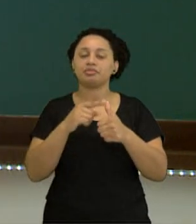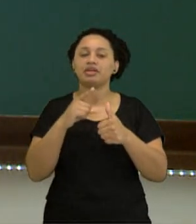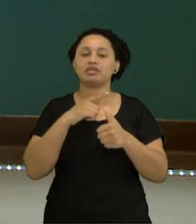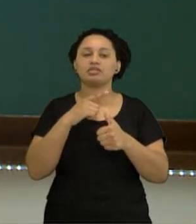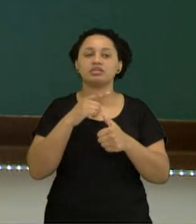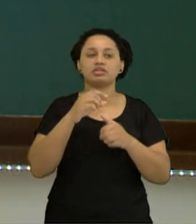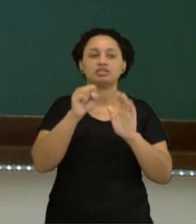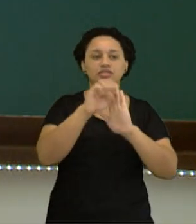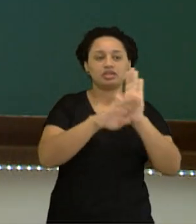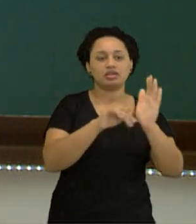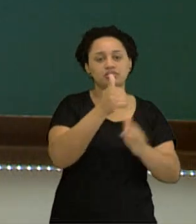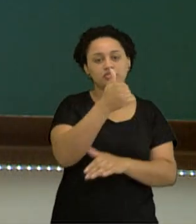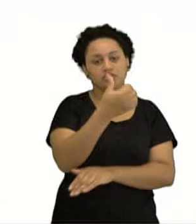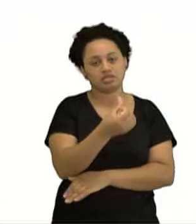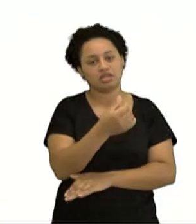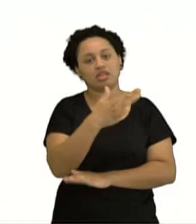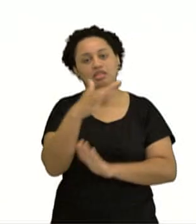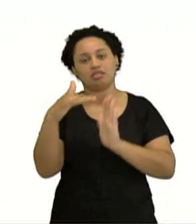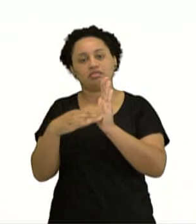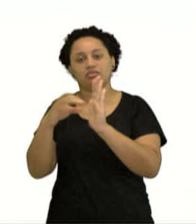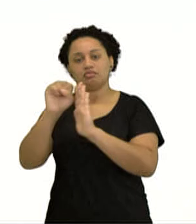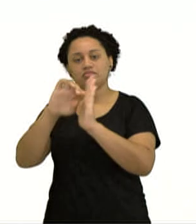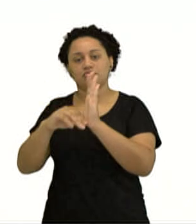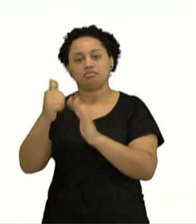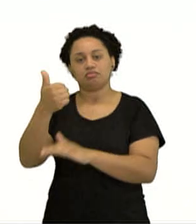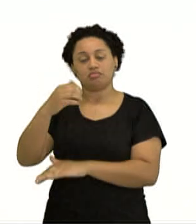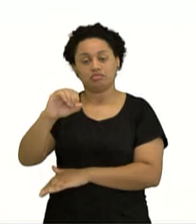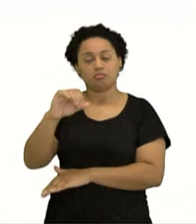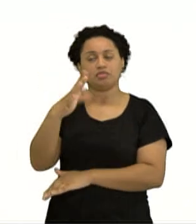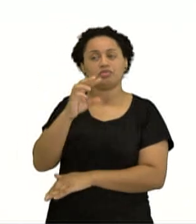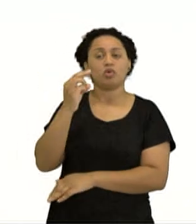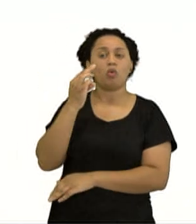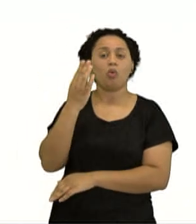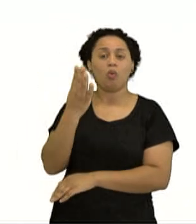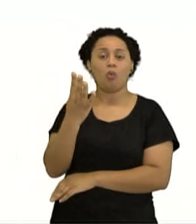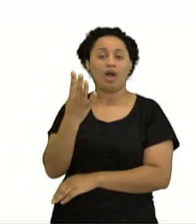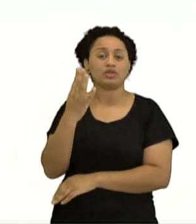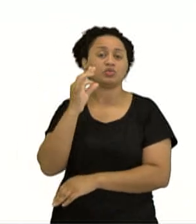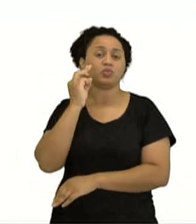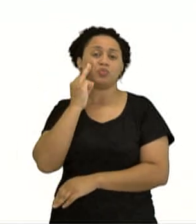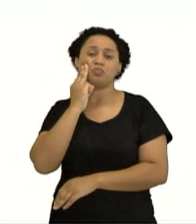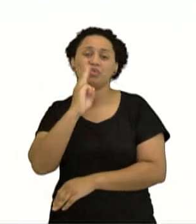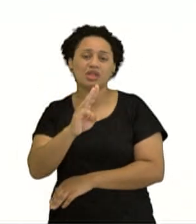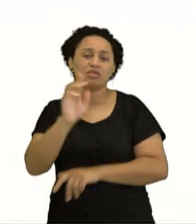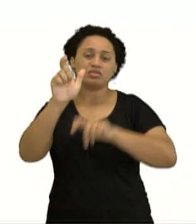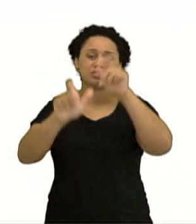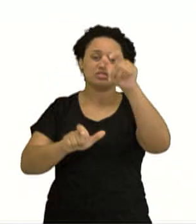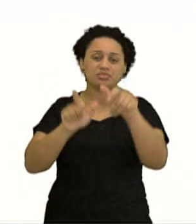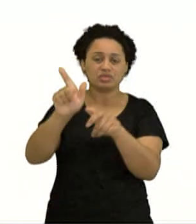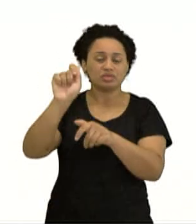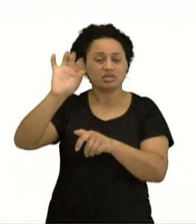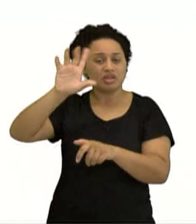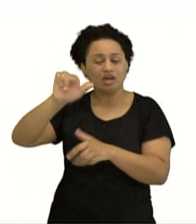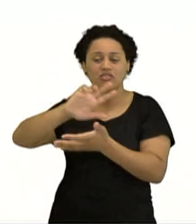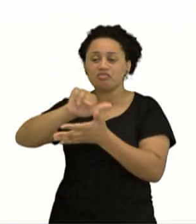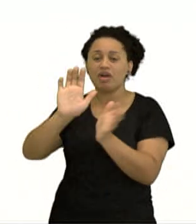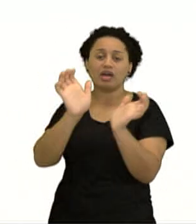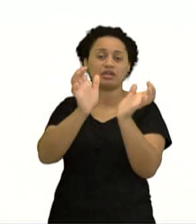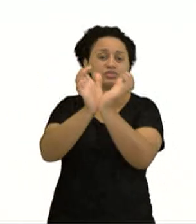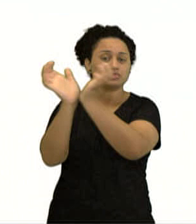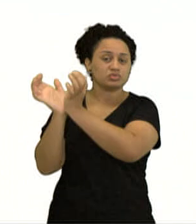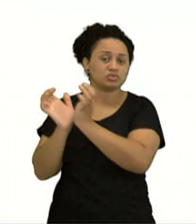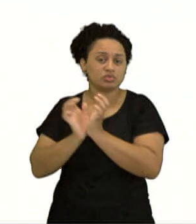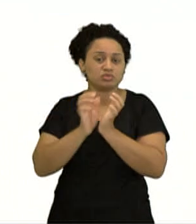os séculos 16 e 19 cerca de 4 milhões de africanos de diversos grupos